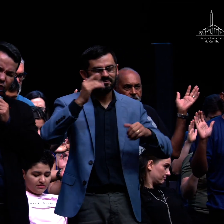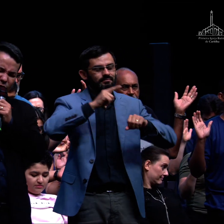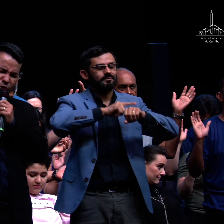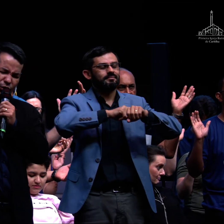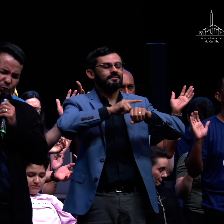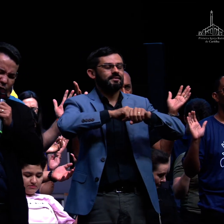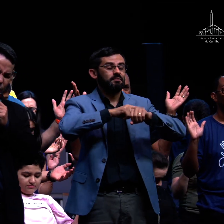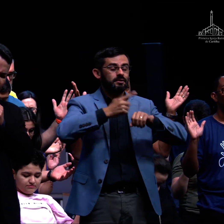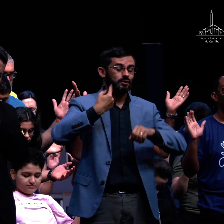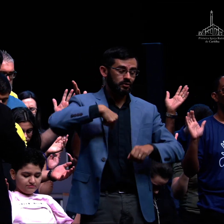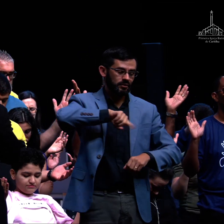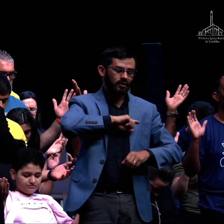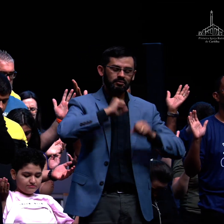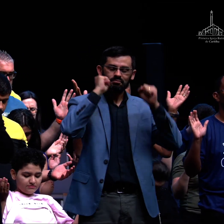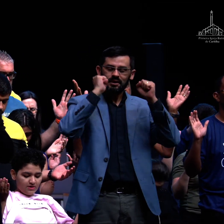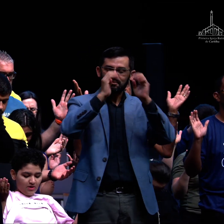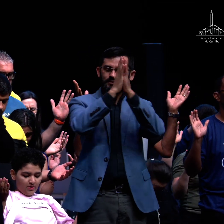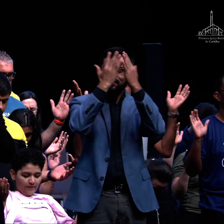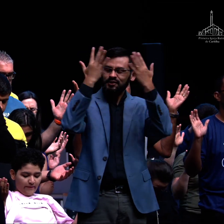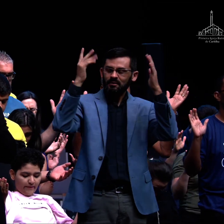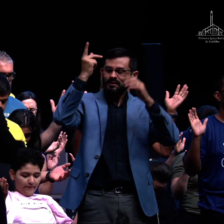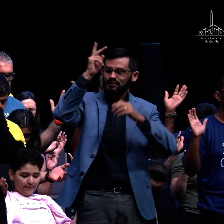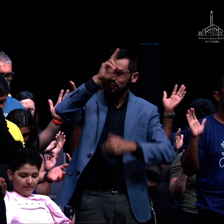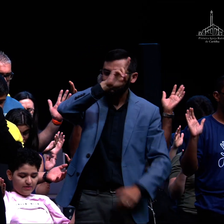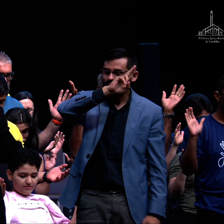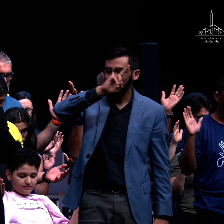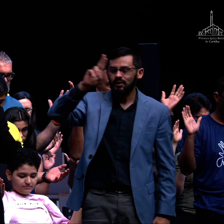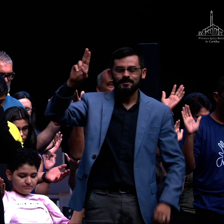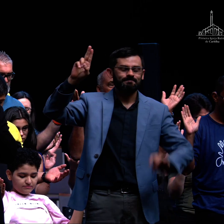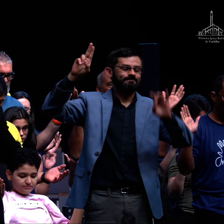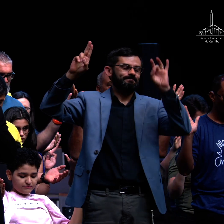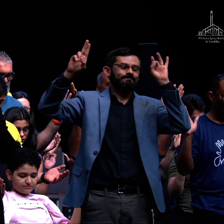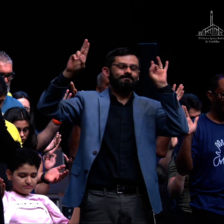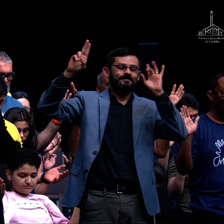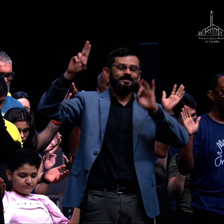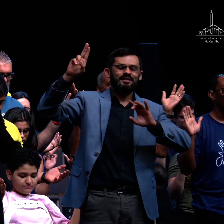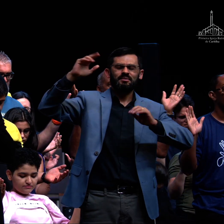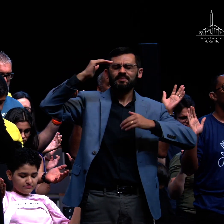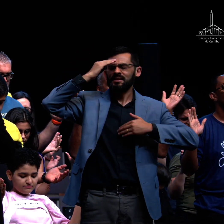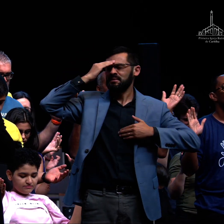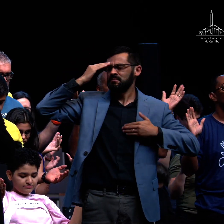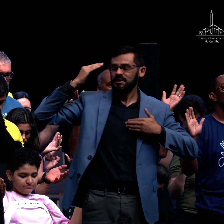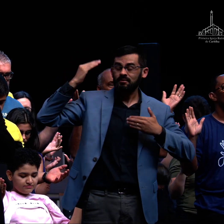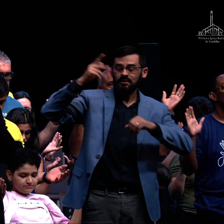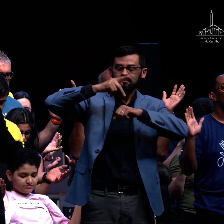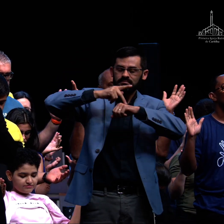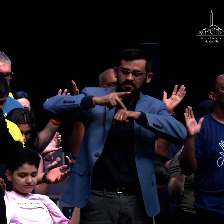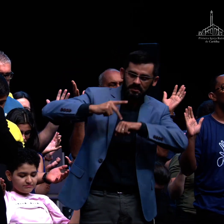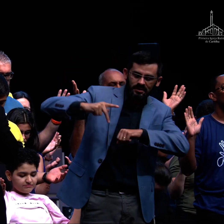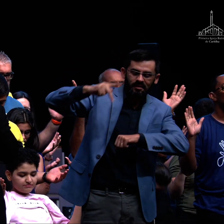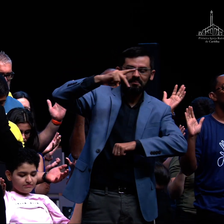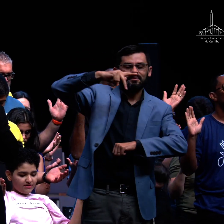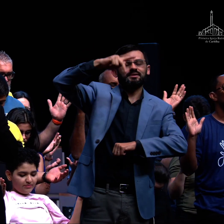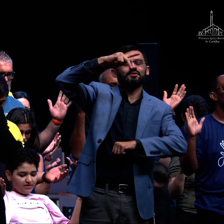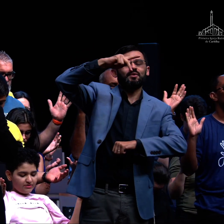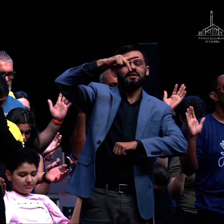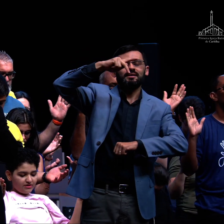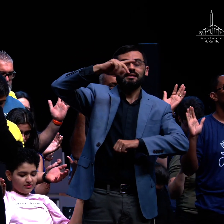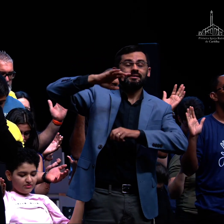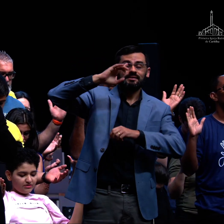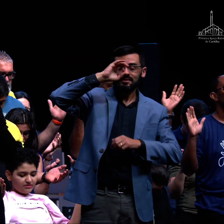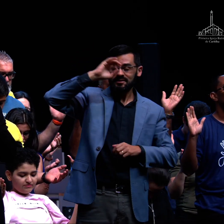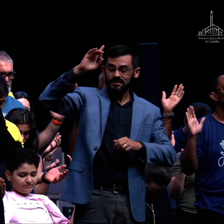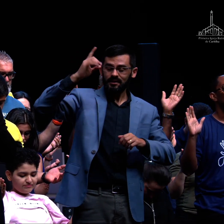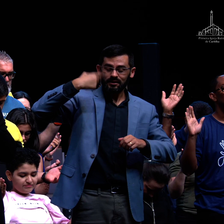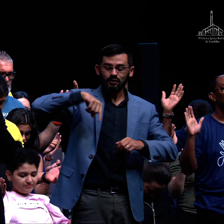tempo onde nós podemos celebrar o teu nome precioso. Obrigado porque a Páscoa marca esse dia